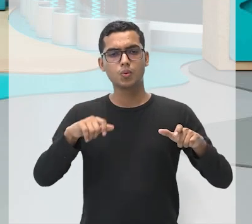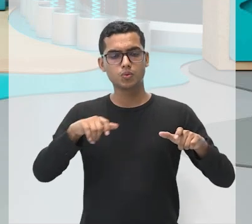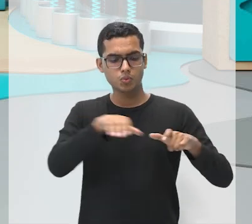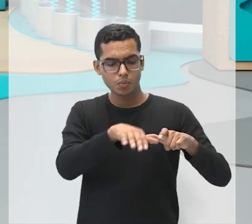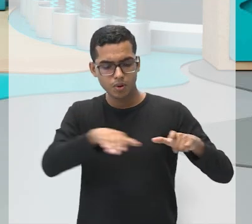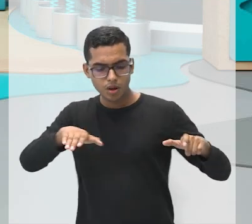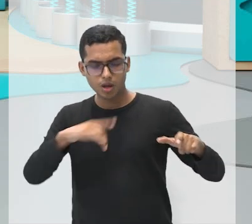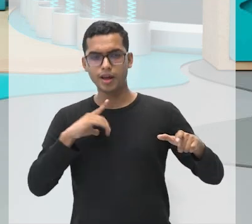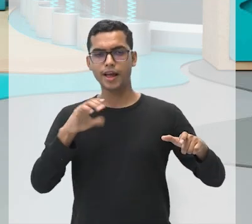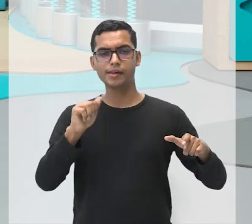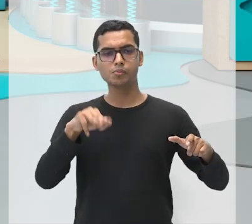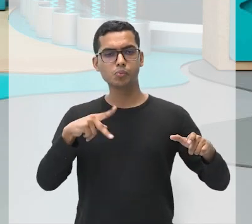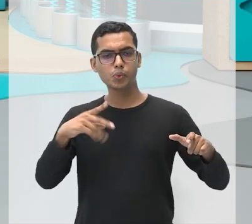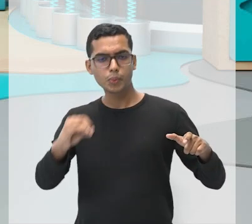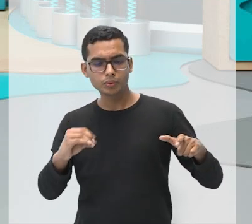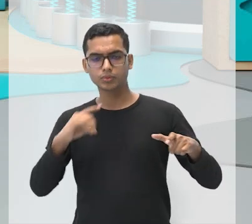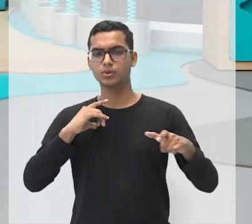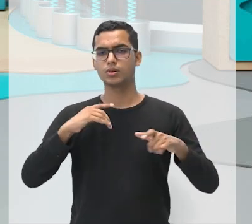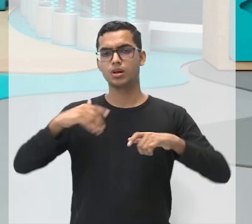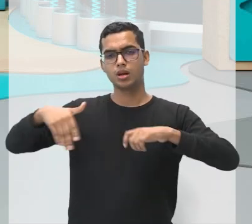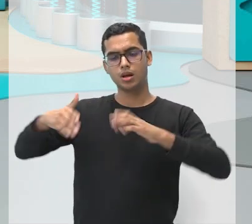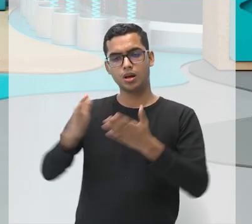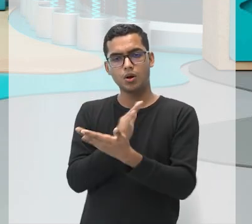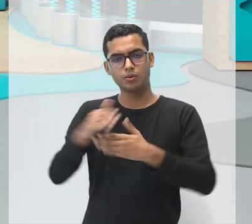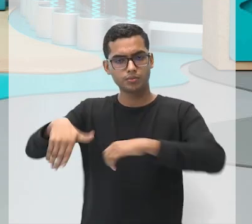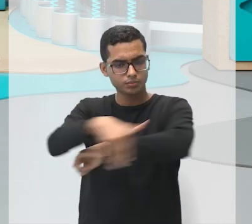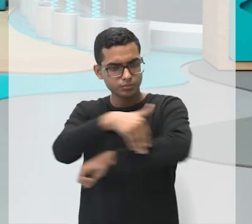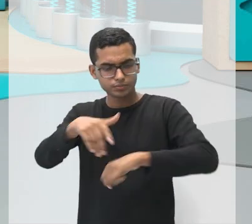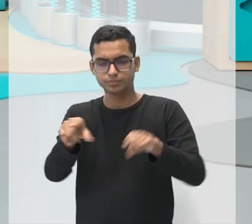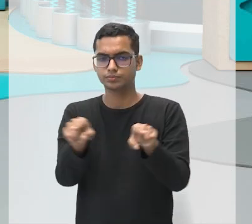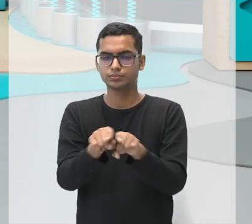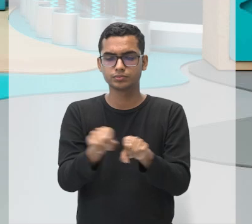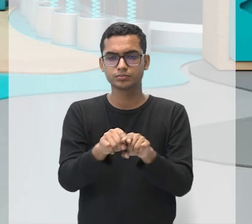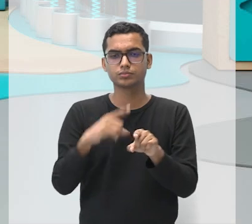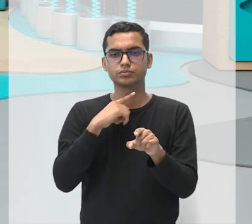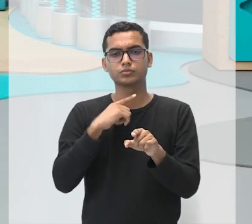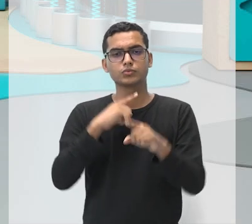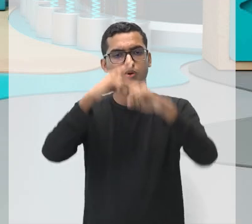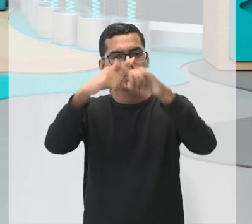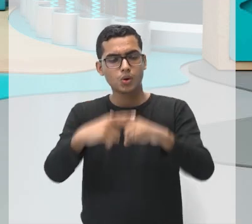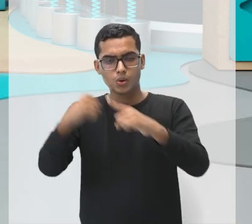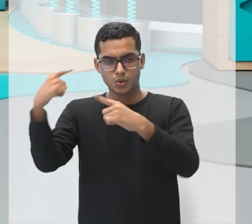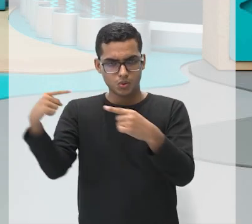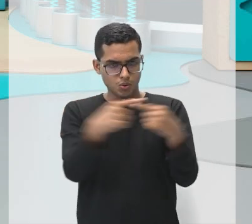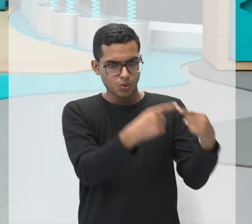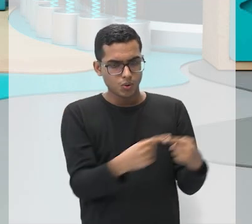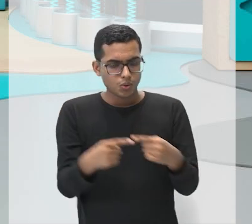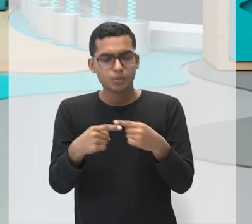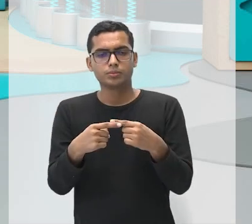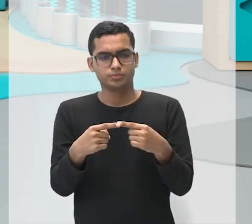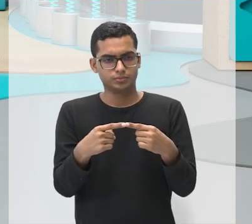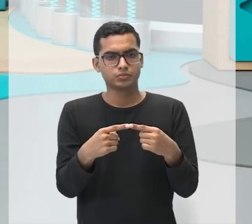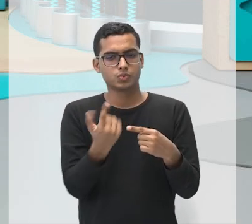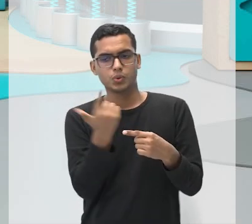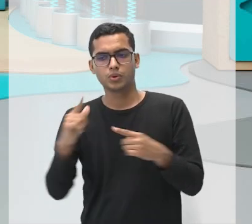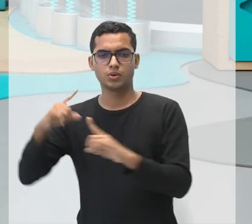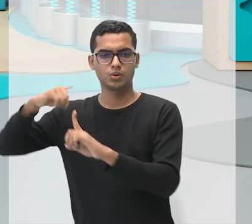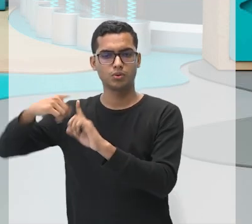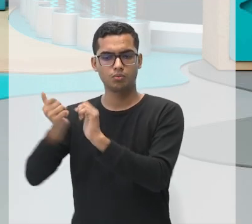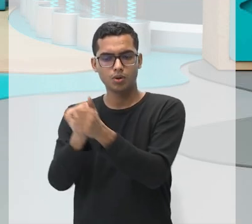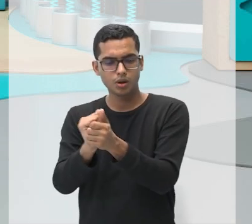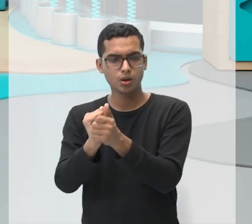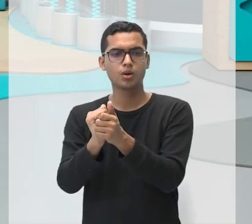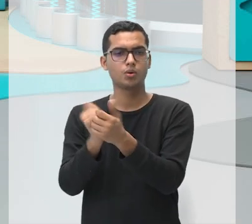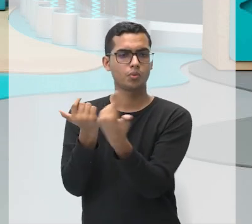e também as provas combinadas. Estas vão se subdividir, né, em corridas, saltos horizontais